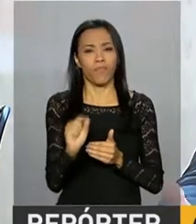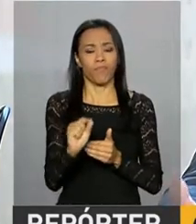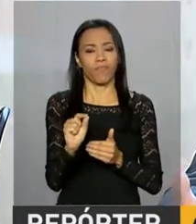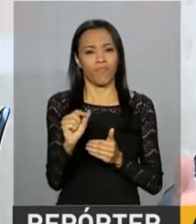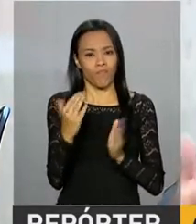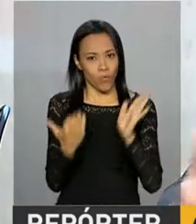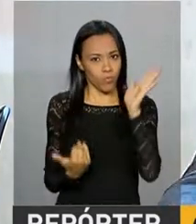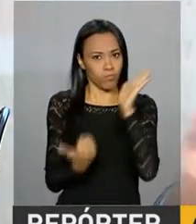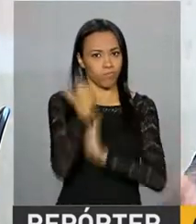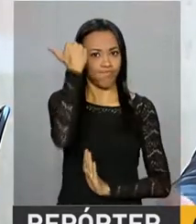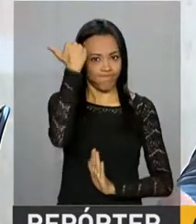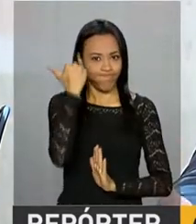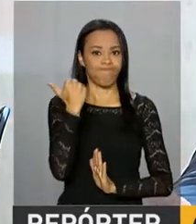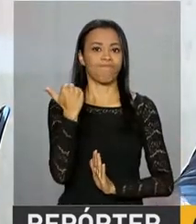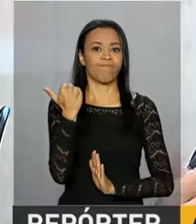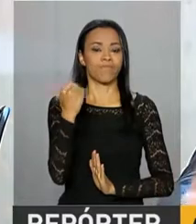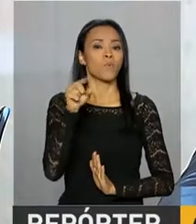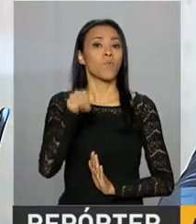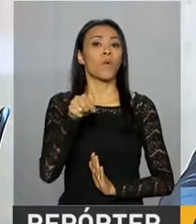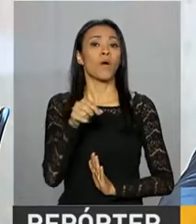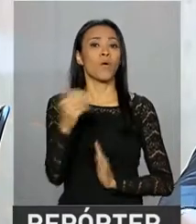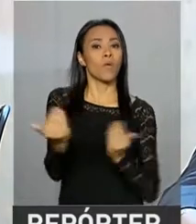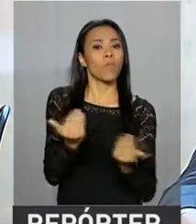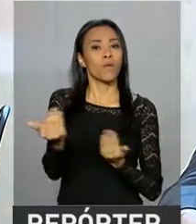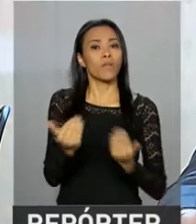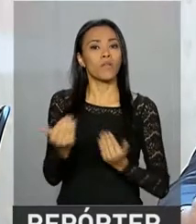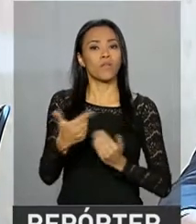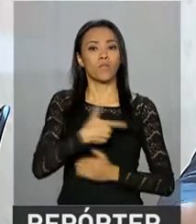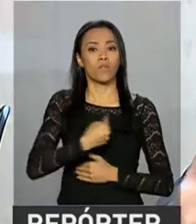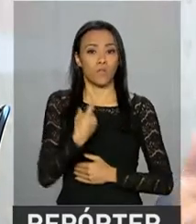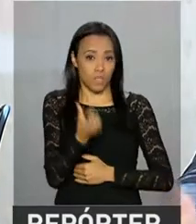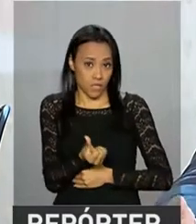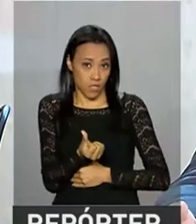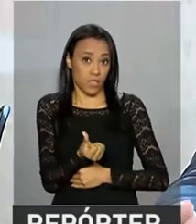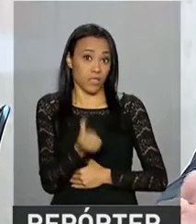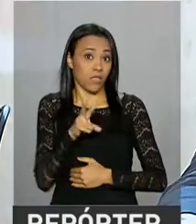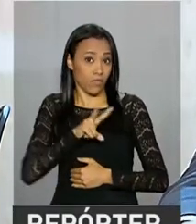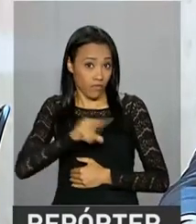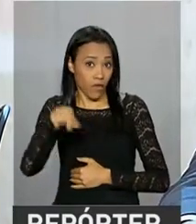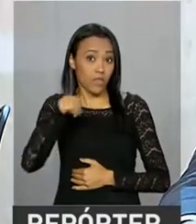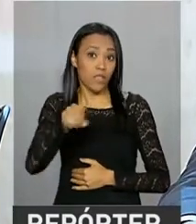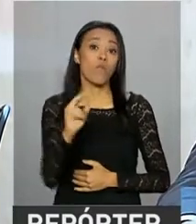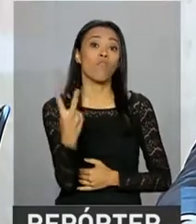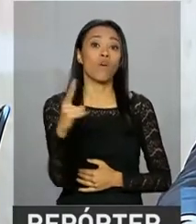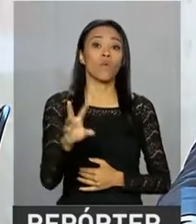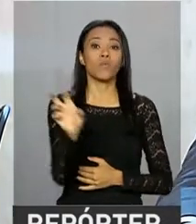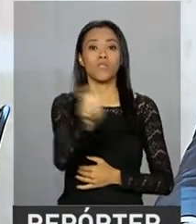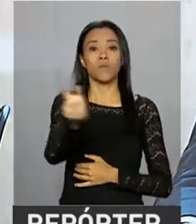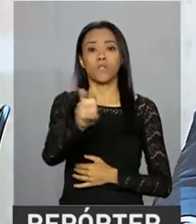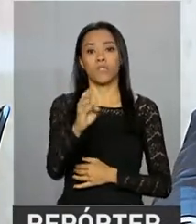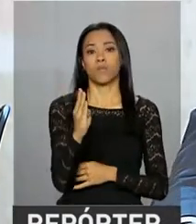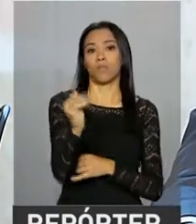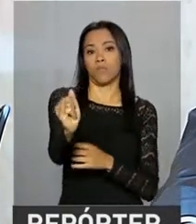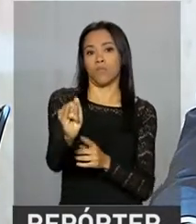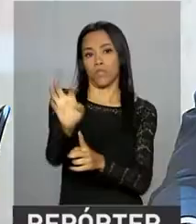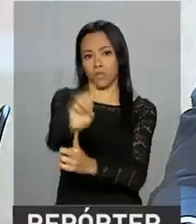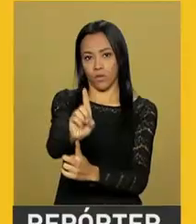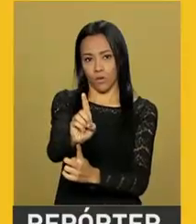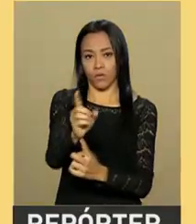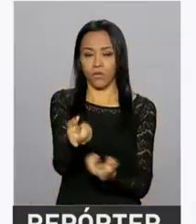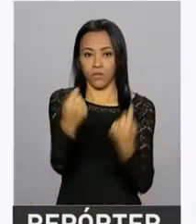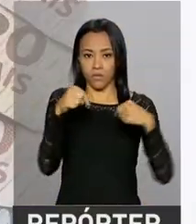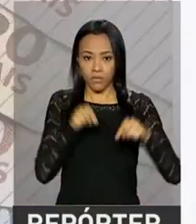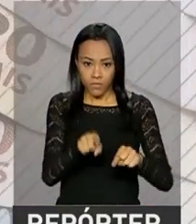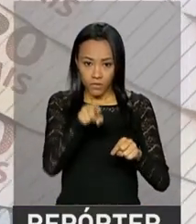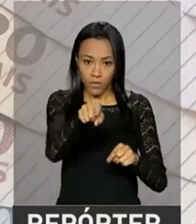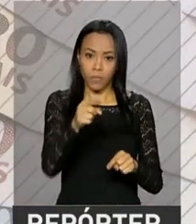superávit superior ao de 2016 que deve superar o valor de 55 milhões de dólares